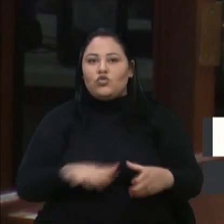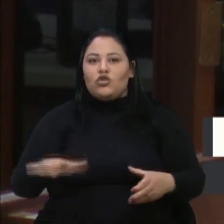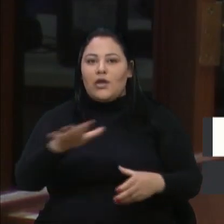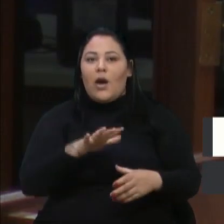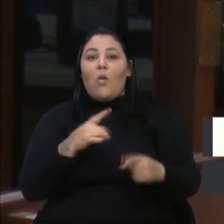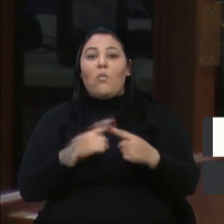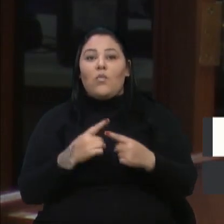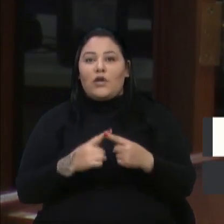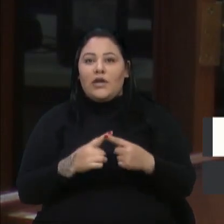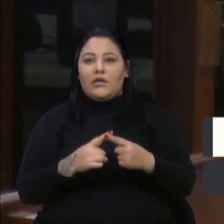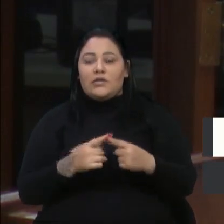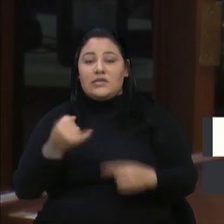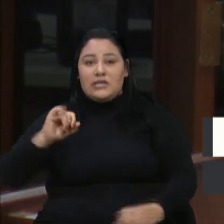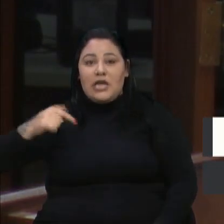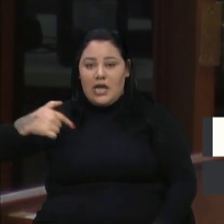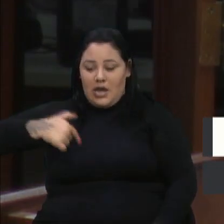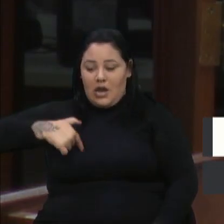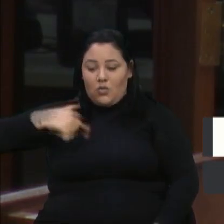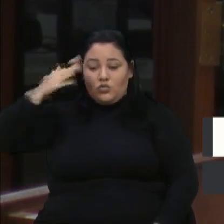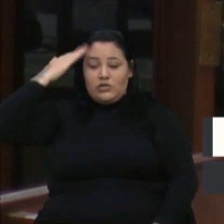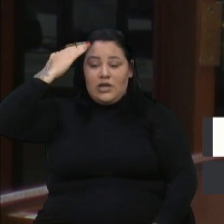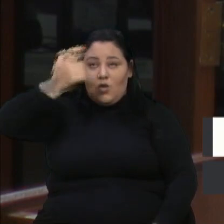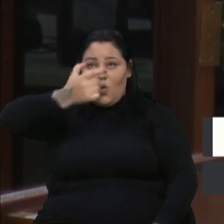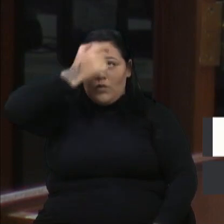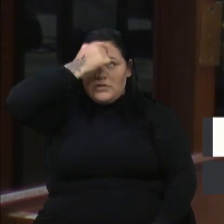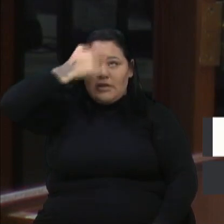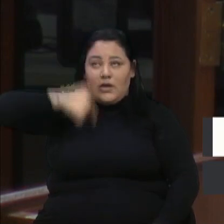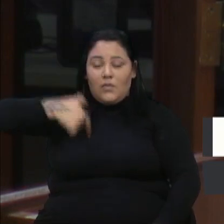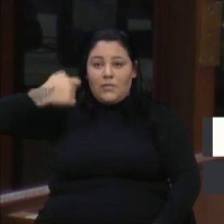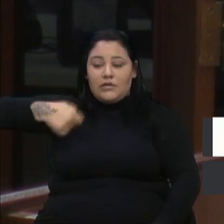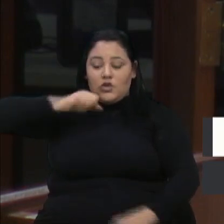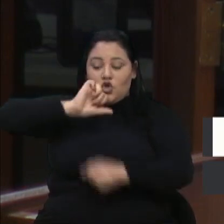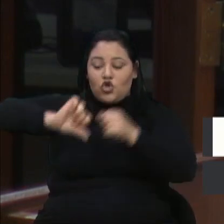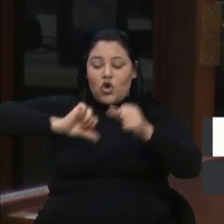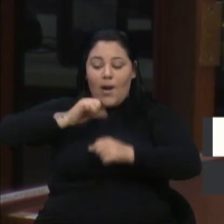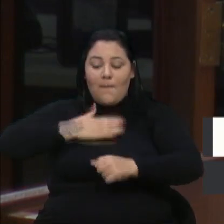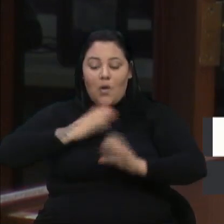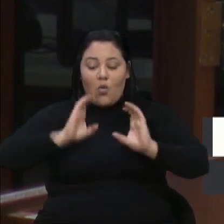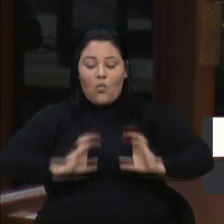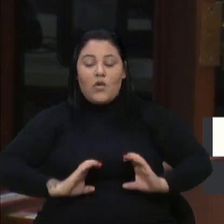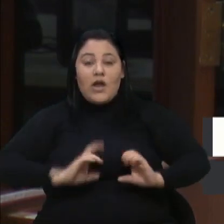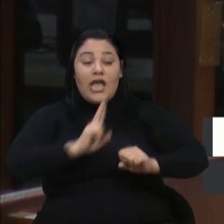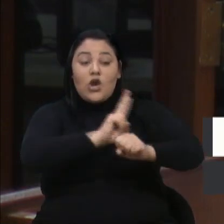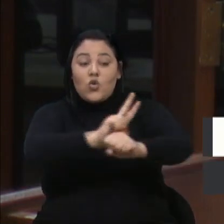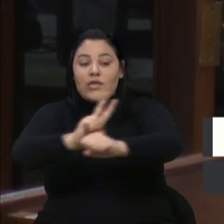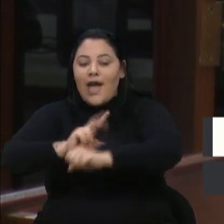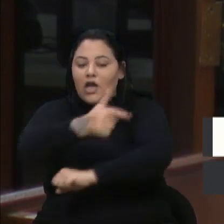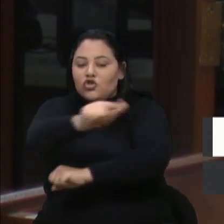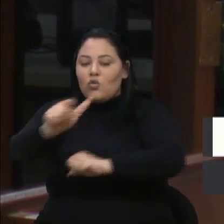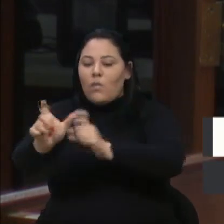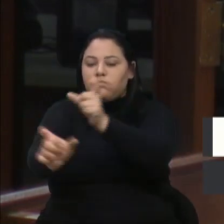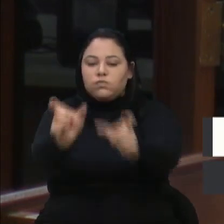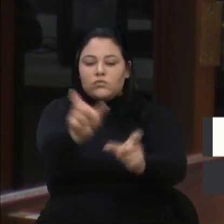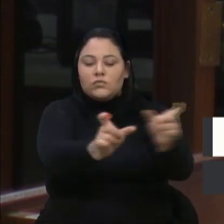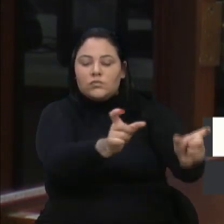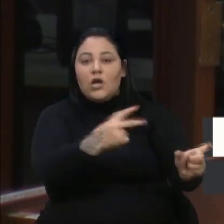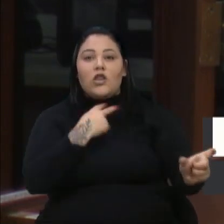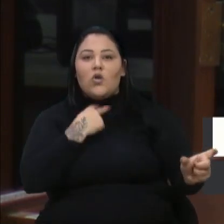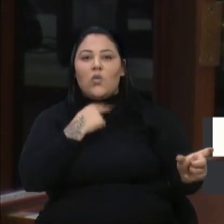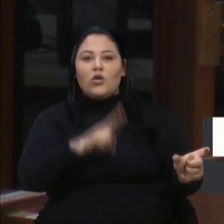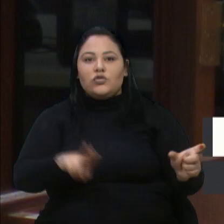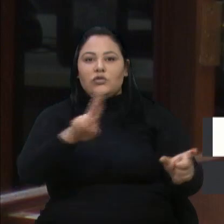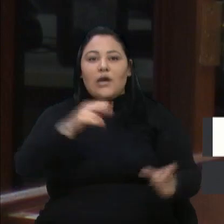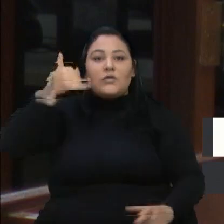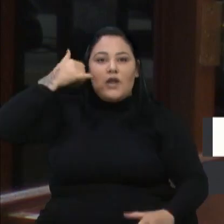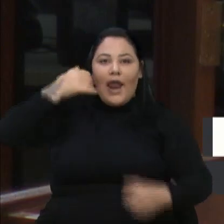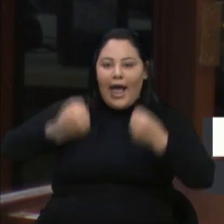momento que eu tenho consciência de que eu preciso resguardar a vida do próximo, de que eu não posso ficar utilizando o celular